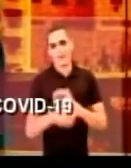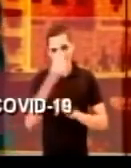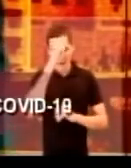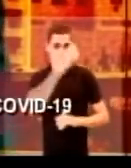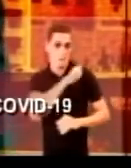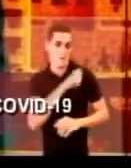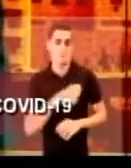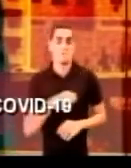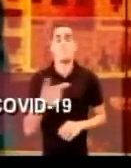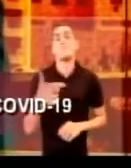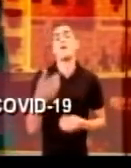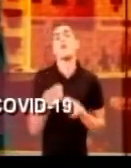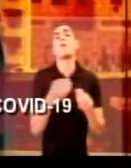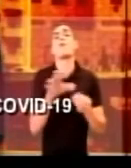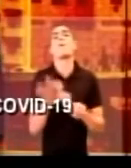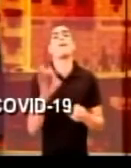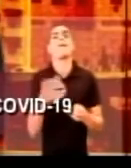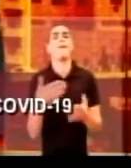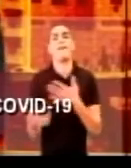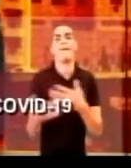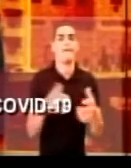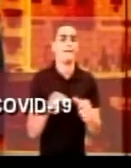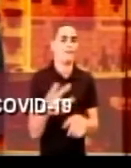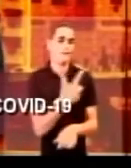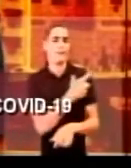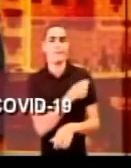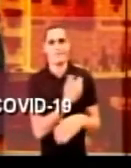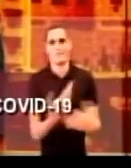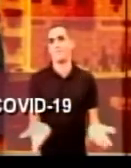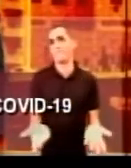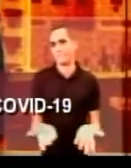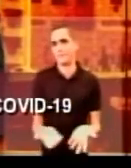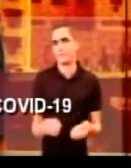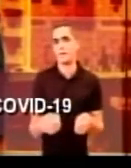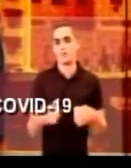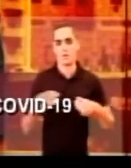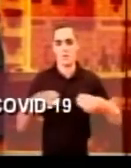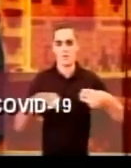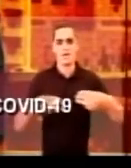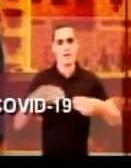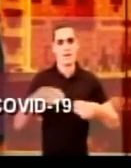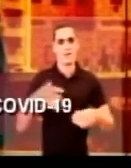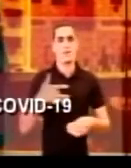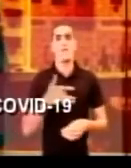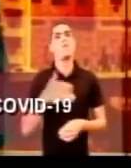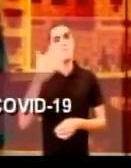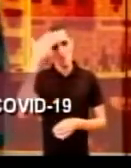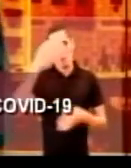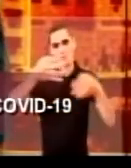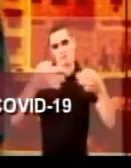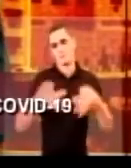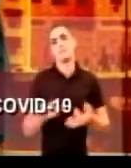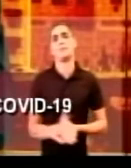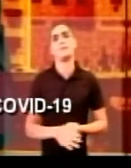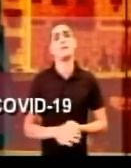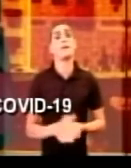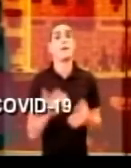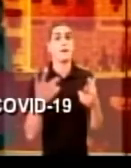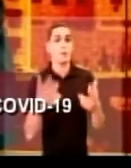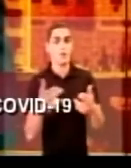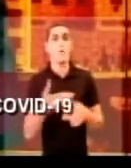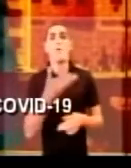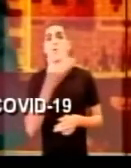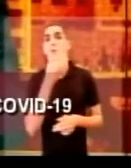for enviada. Como o Maurício colocou, existe eficácia já em